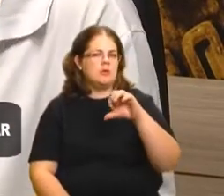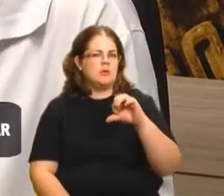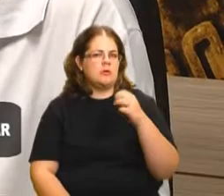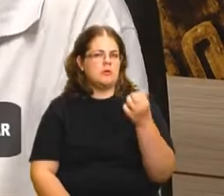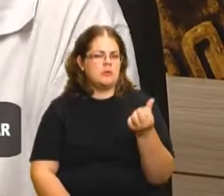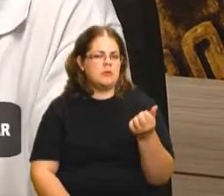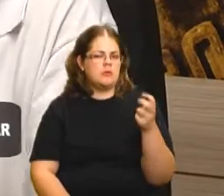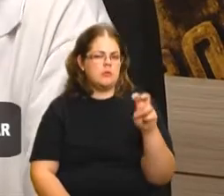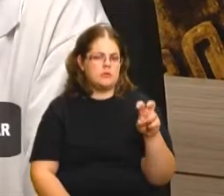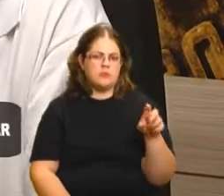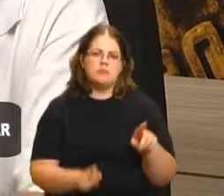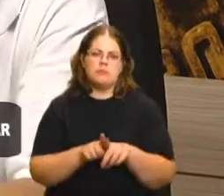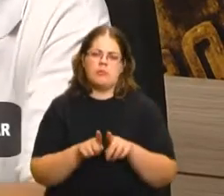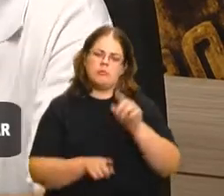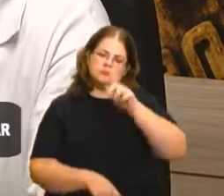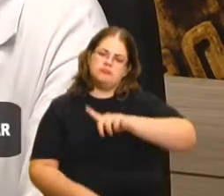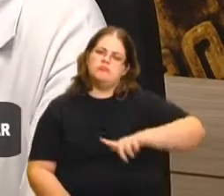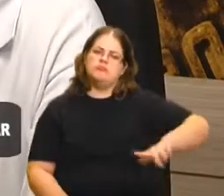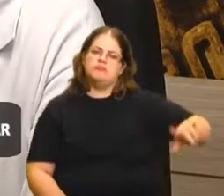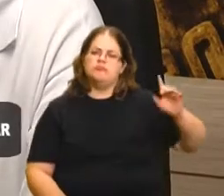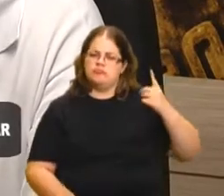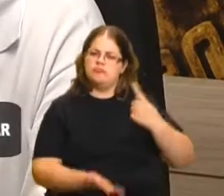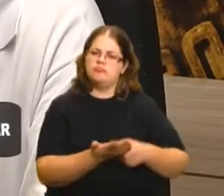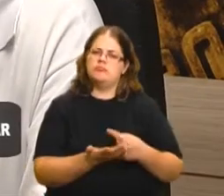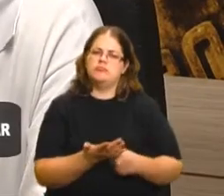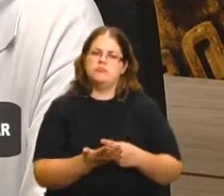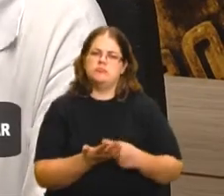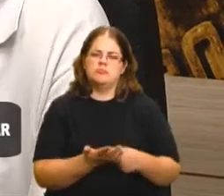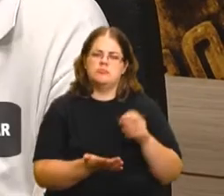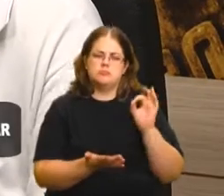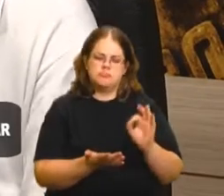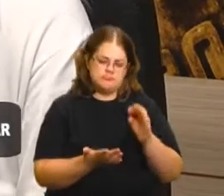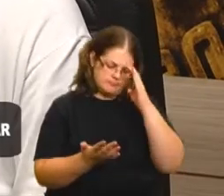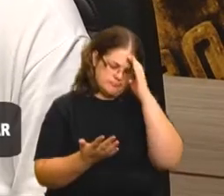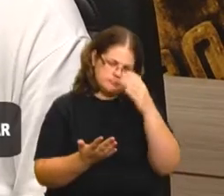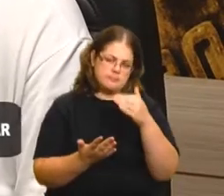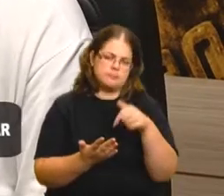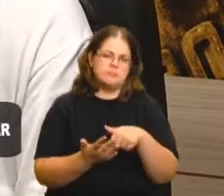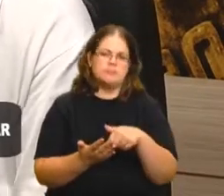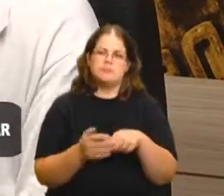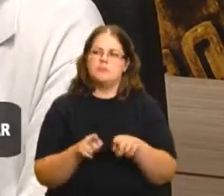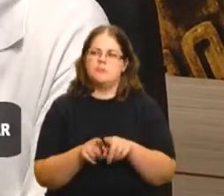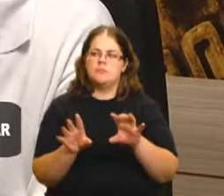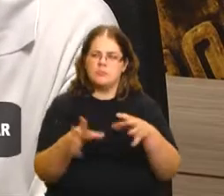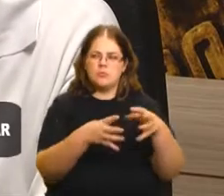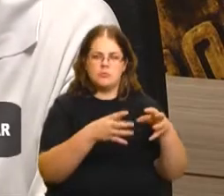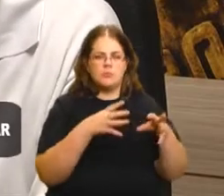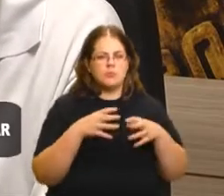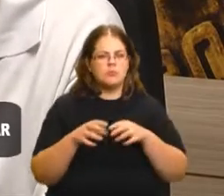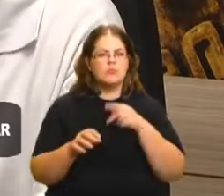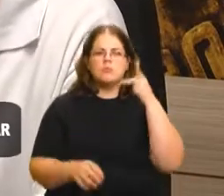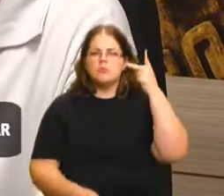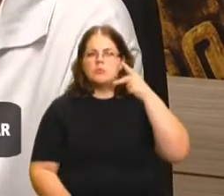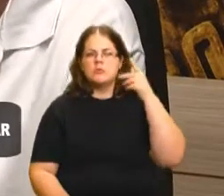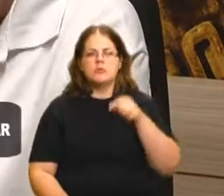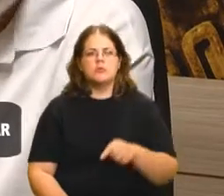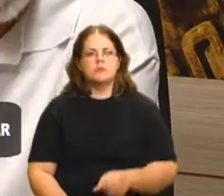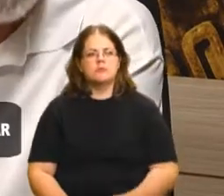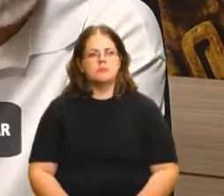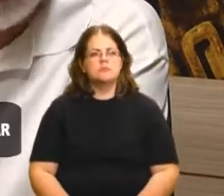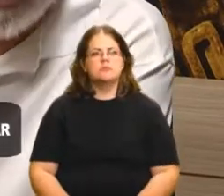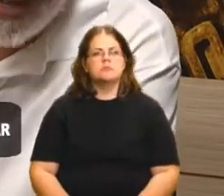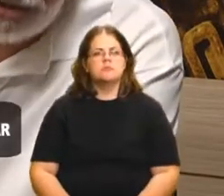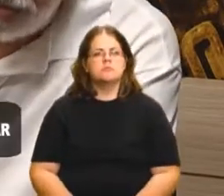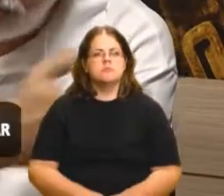1965 também seriam, o cronograma dessas eleições seria respeitado, os partidos continuariam. O que eles fazem?